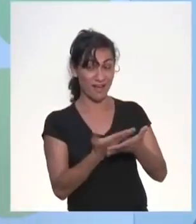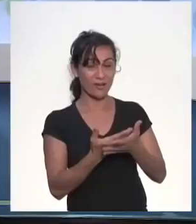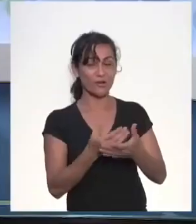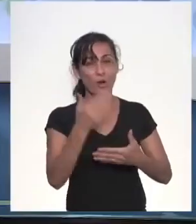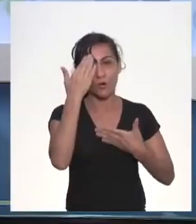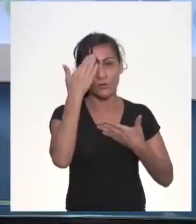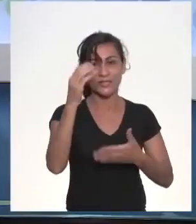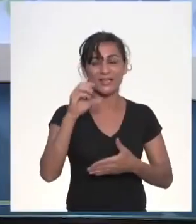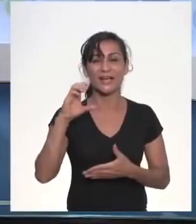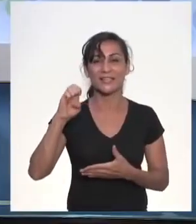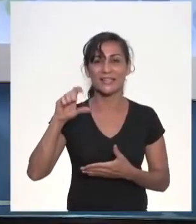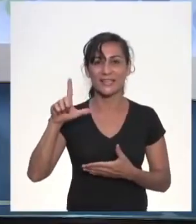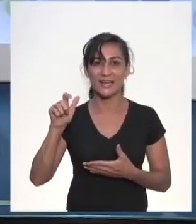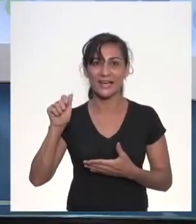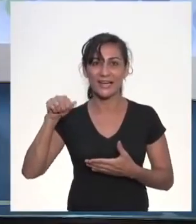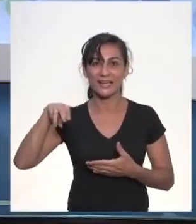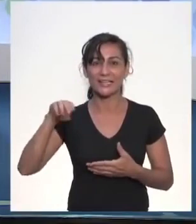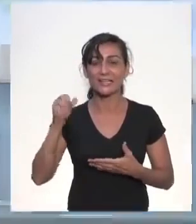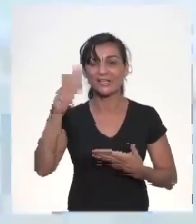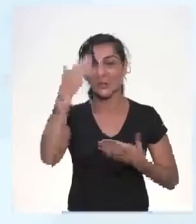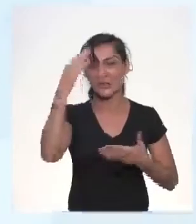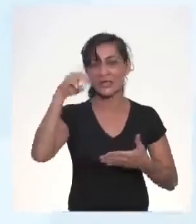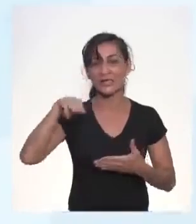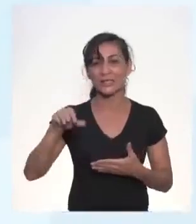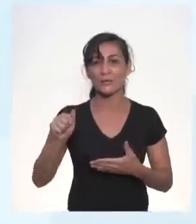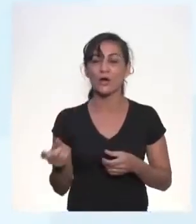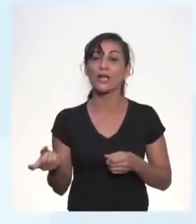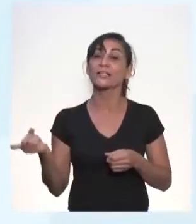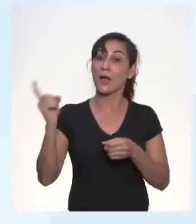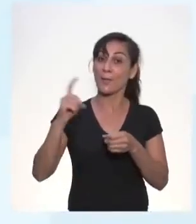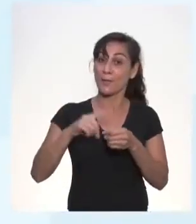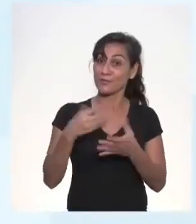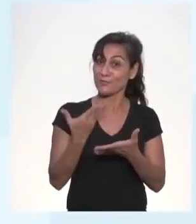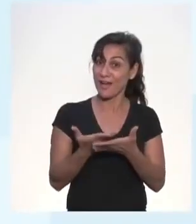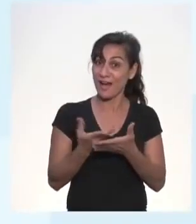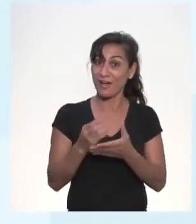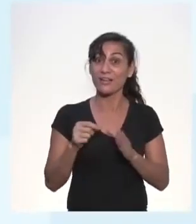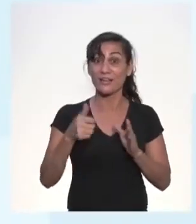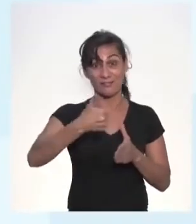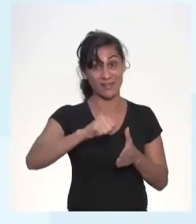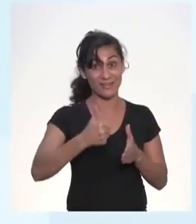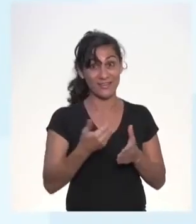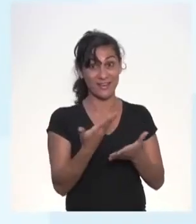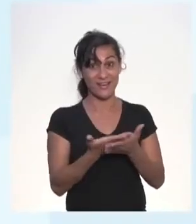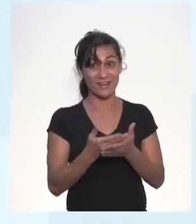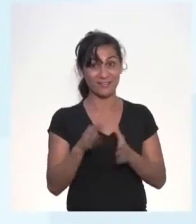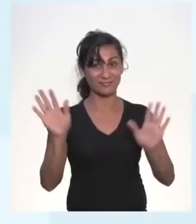Elaine. Obrigada, Mauro, equipe, alunos. Até a próxima aula. Avaliem a nossa aula. Até mais.